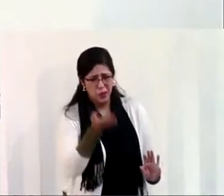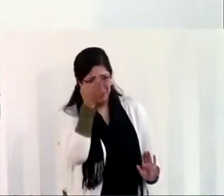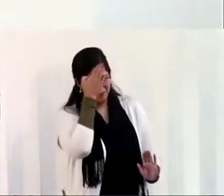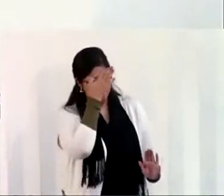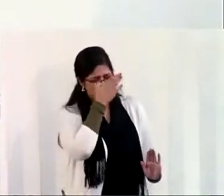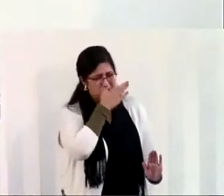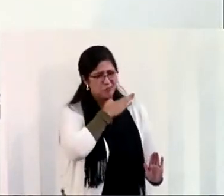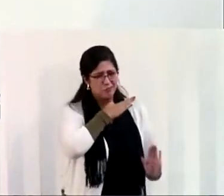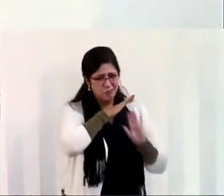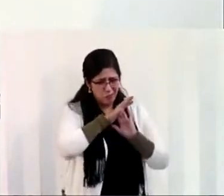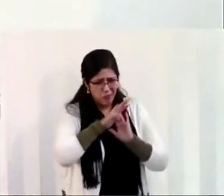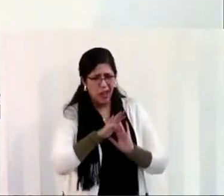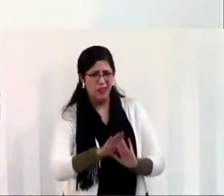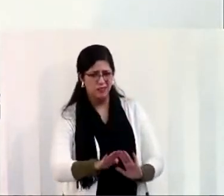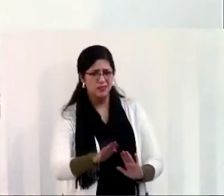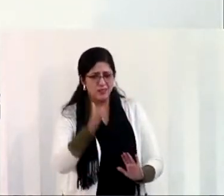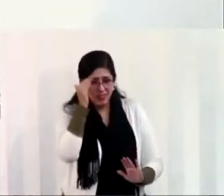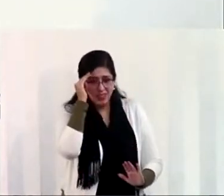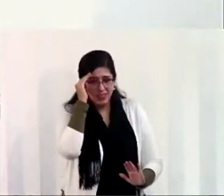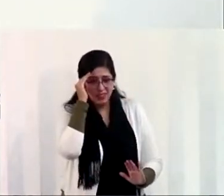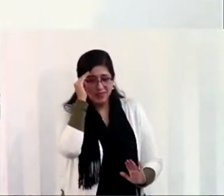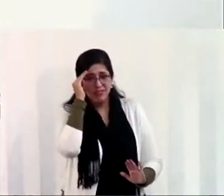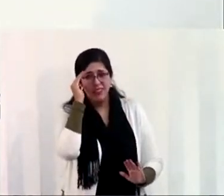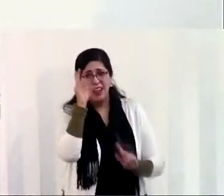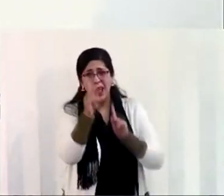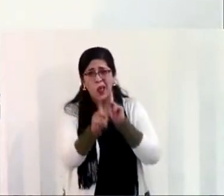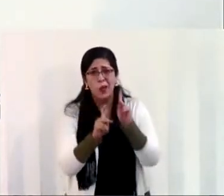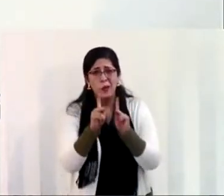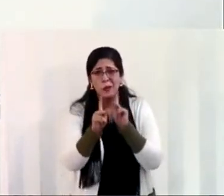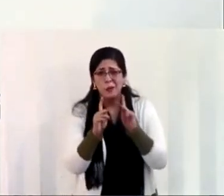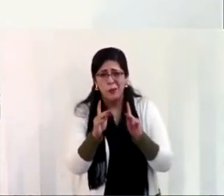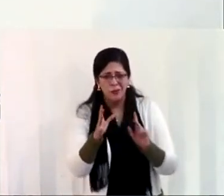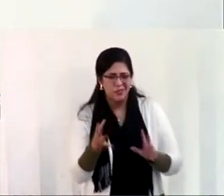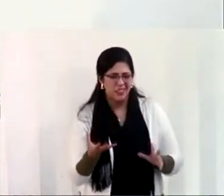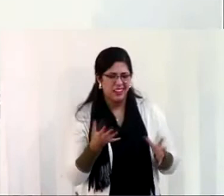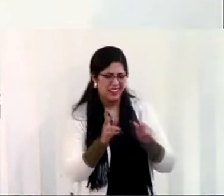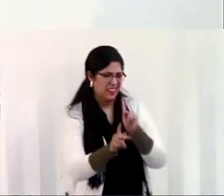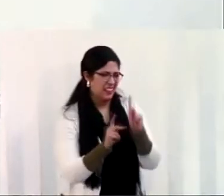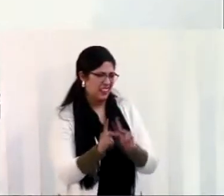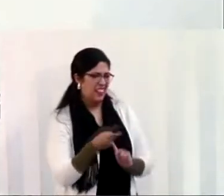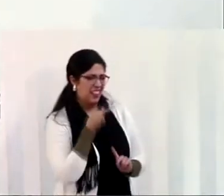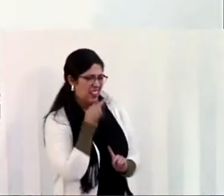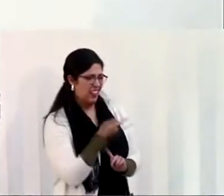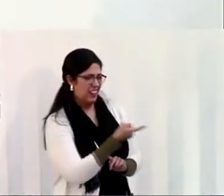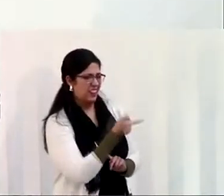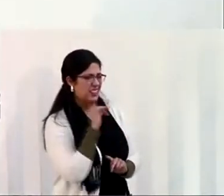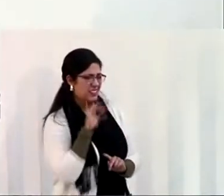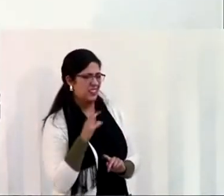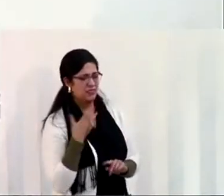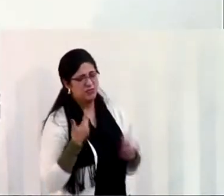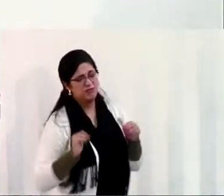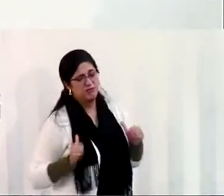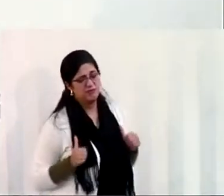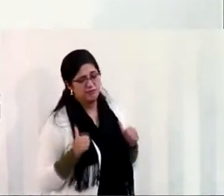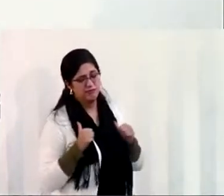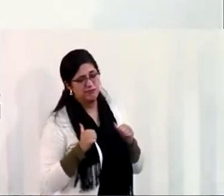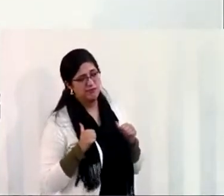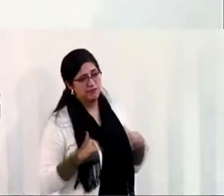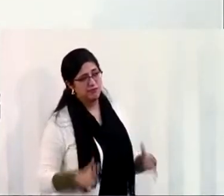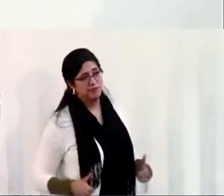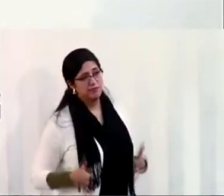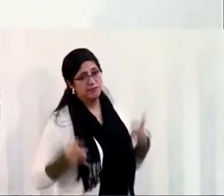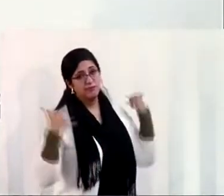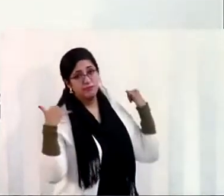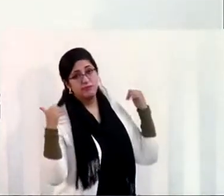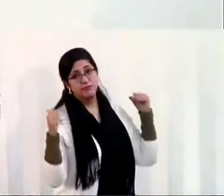pregar coisas que o povo não está acostumado, nem quer ouvir. Tanto é que esse texto cita, lá no finalzinho, no versículo 8, um tal